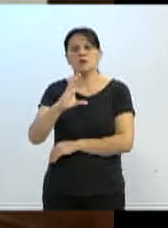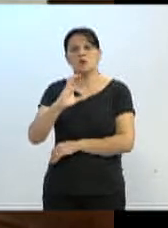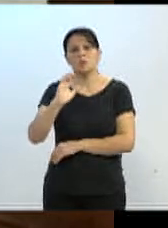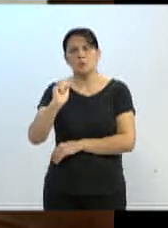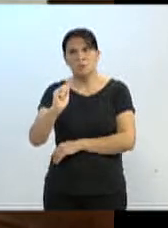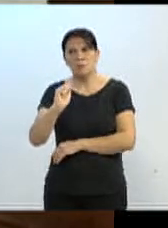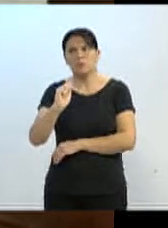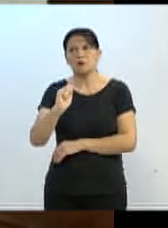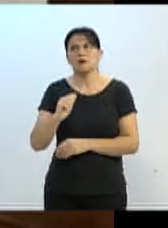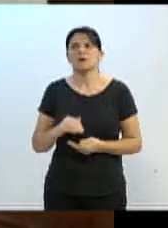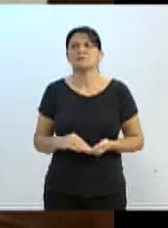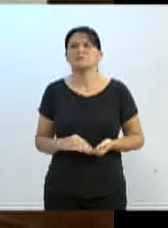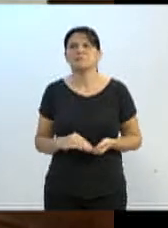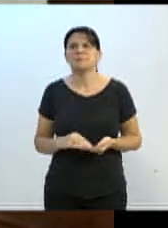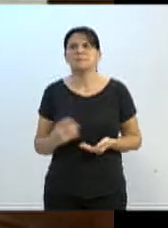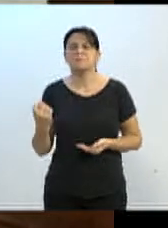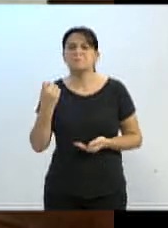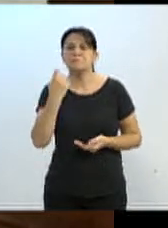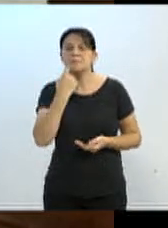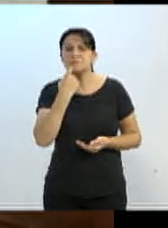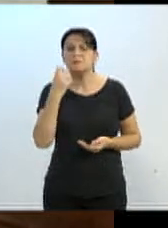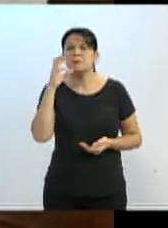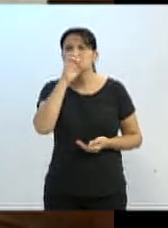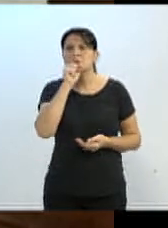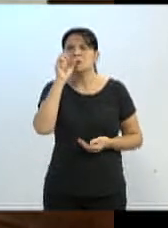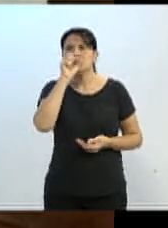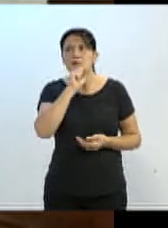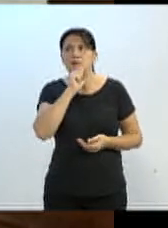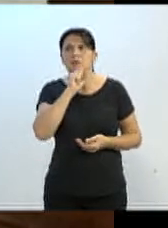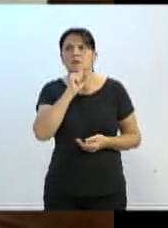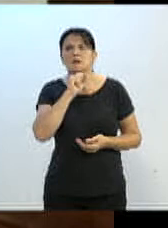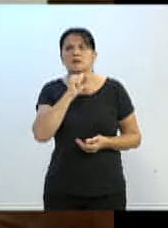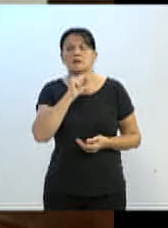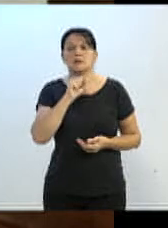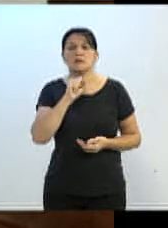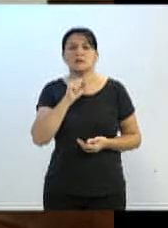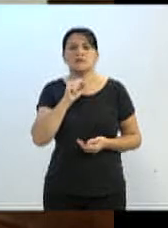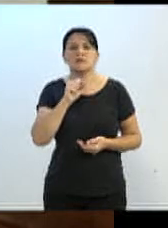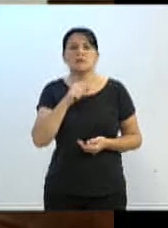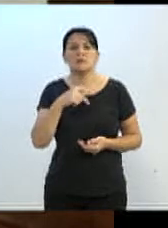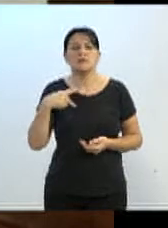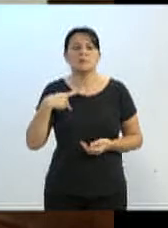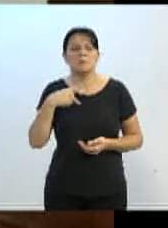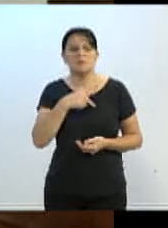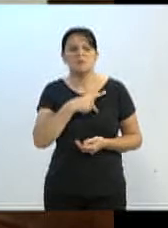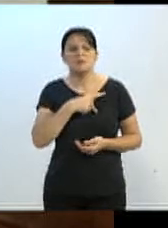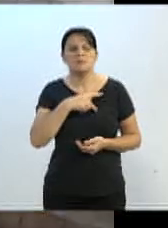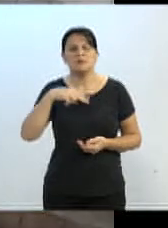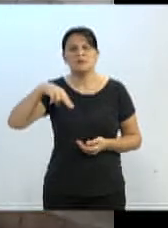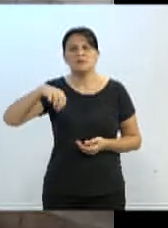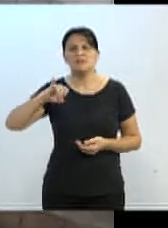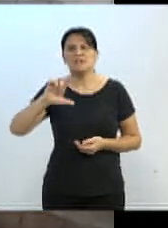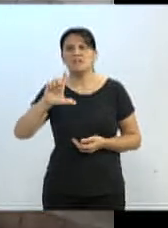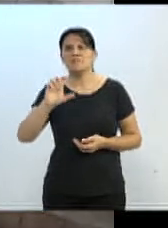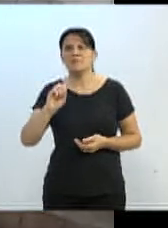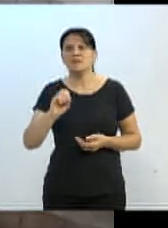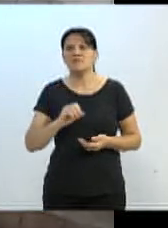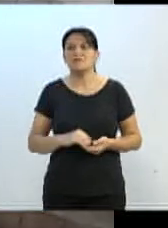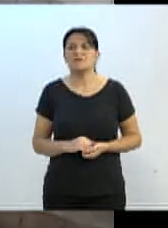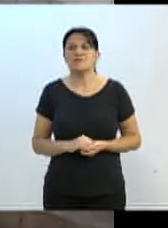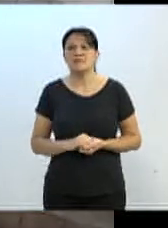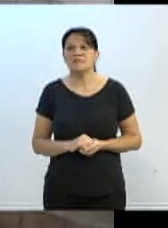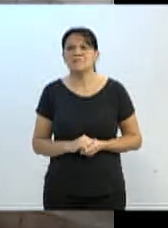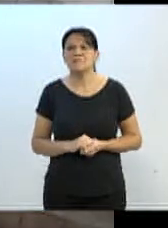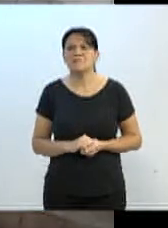sexta-feira como no sábado ali a presença do pastor Nilo da Igreja Luterana e a próxima foto é a feijoada no